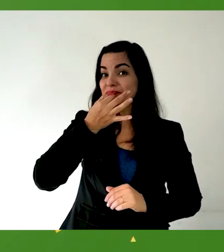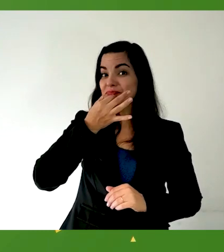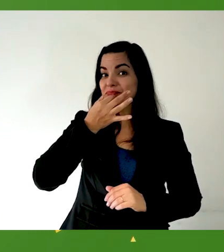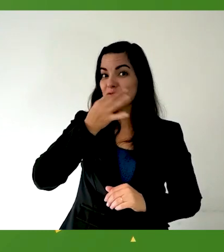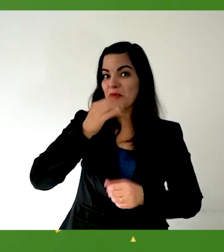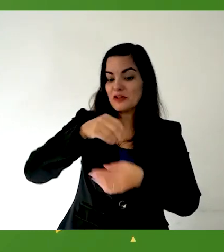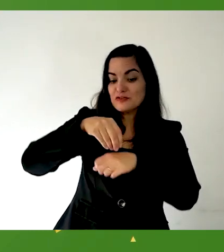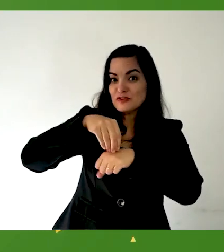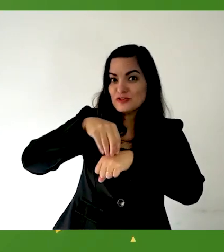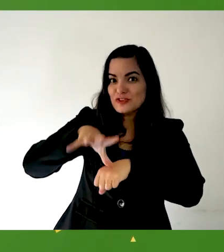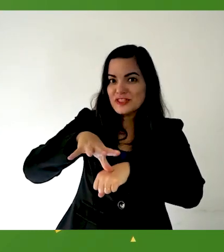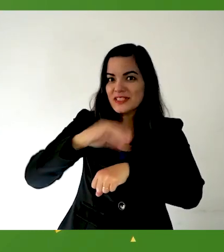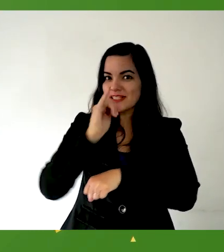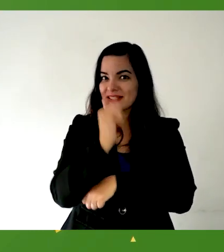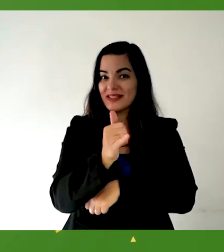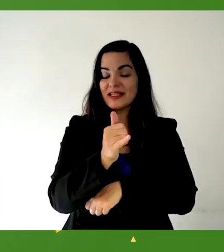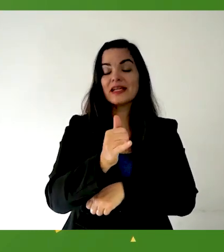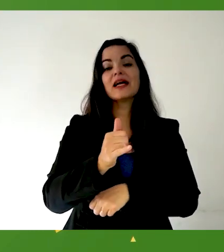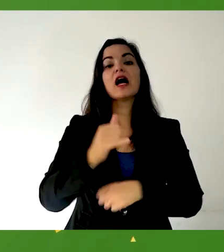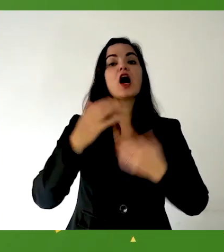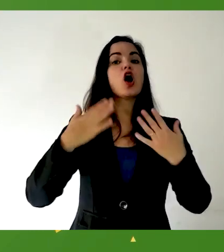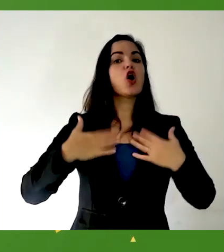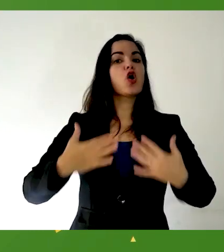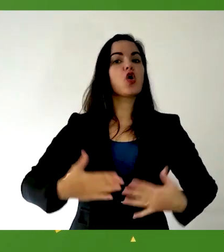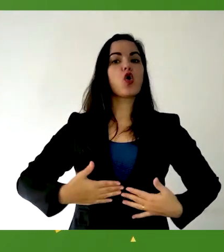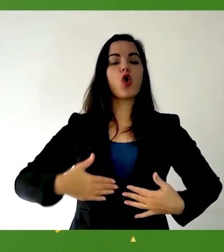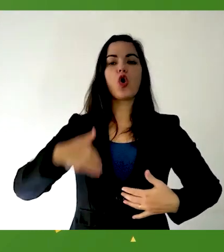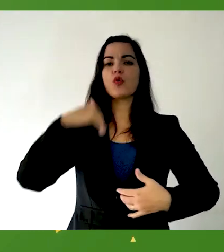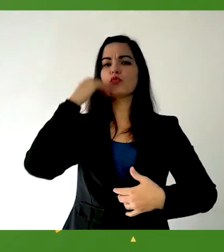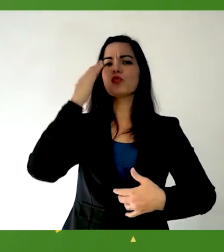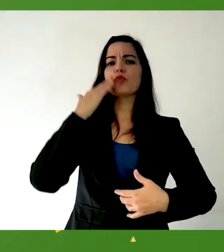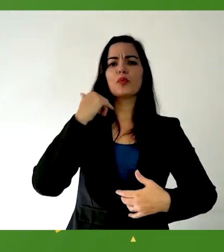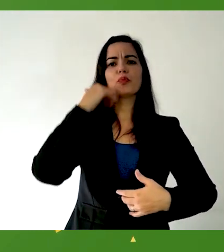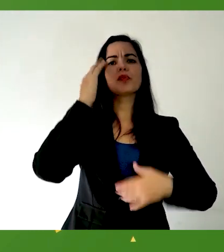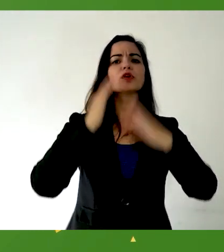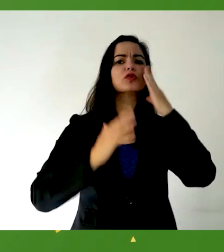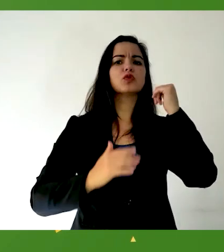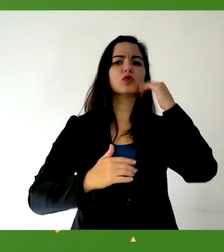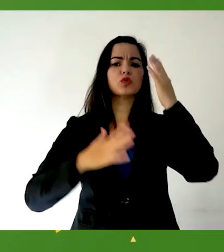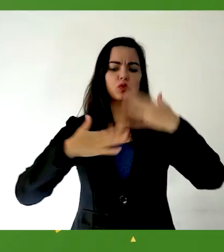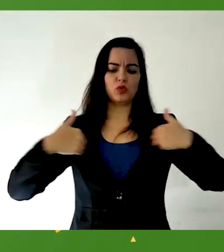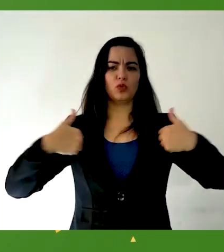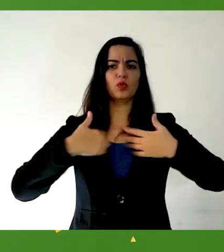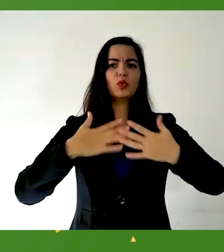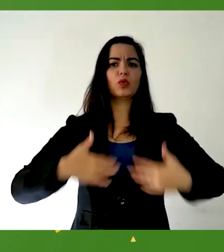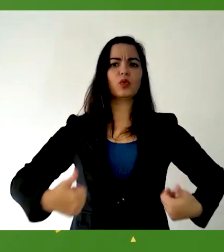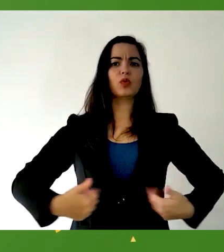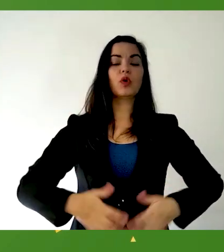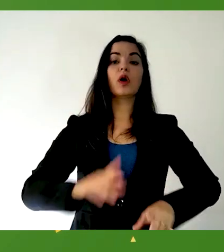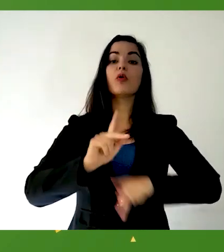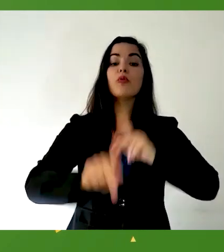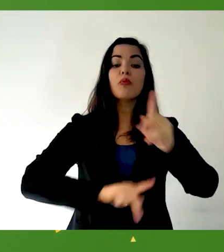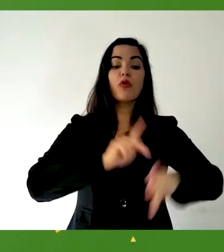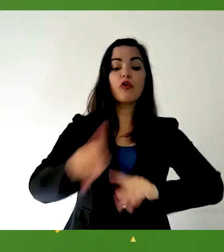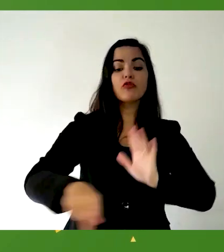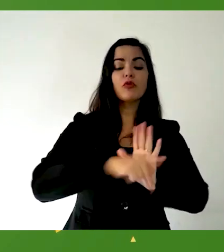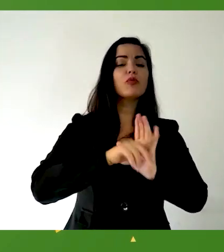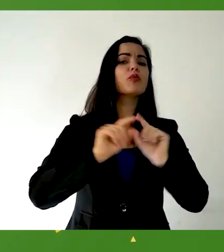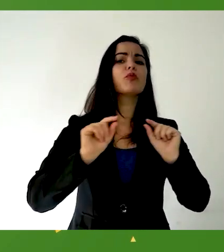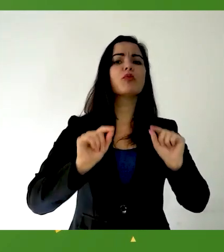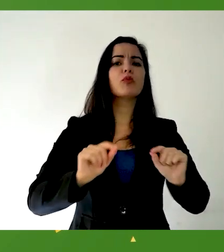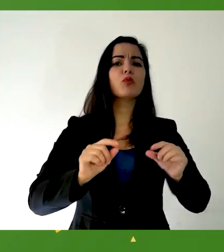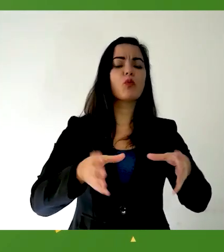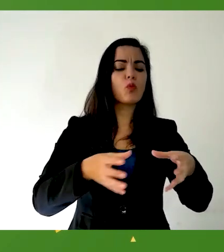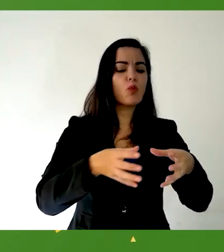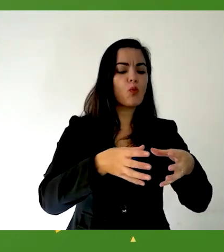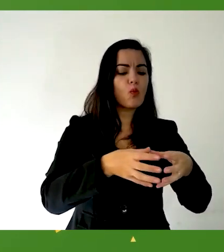é pintura do corpo, é um povo, né? Uma etnia que realiza a